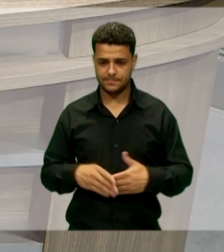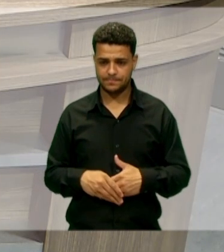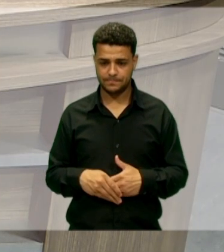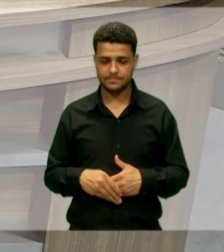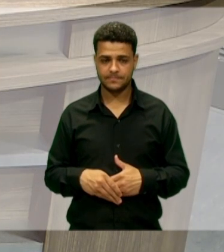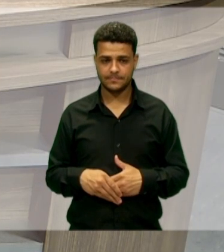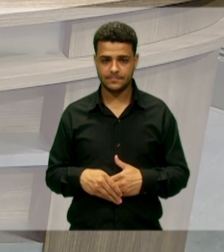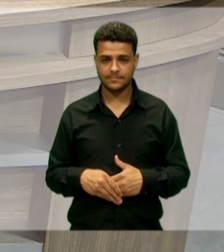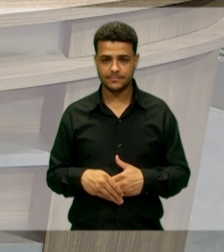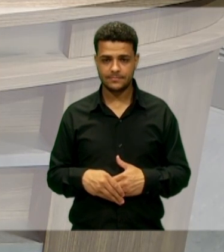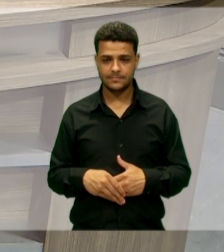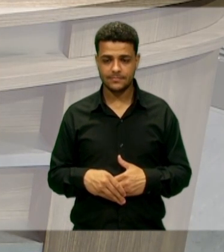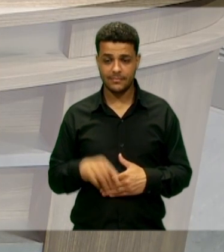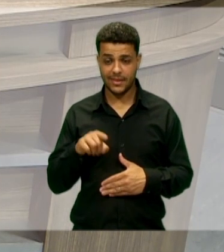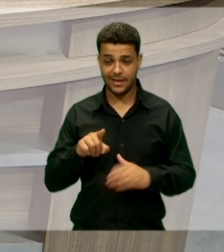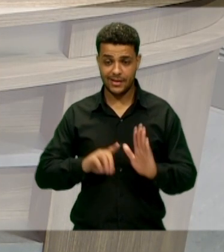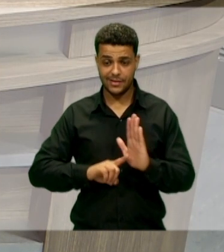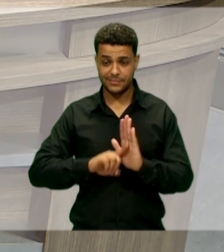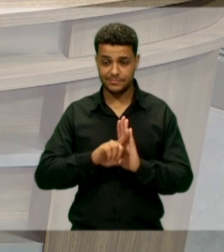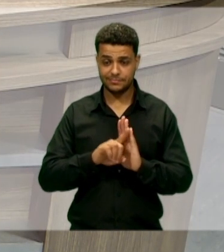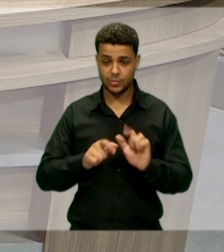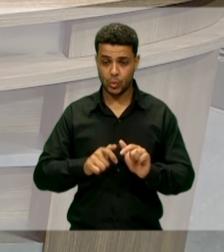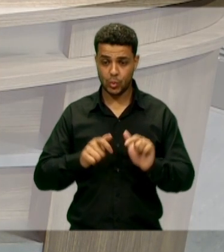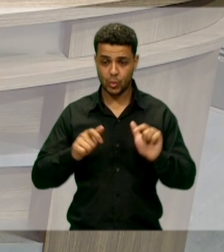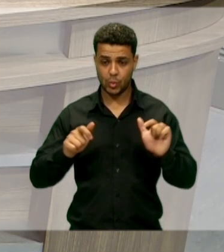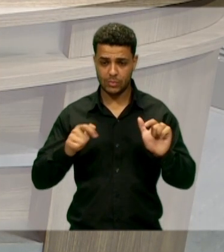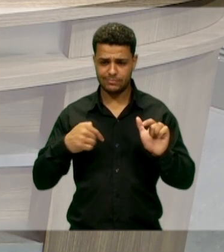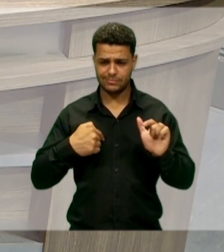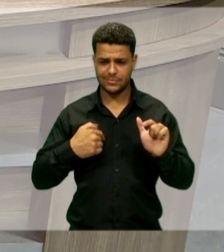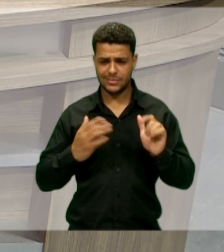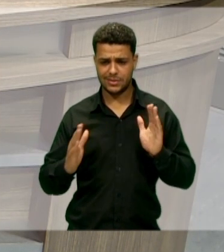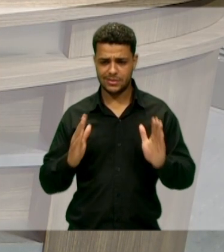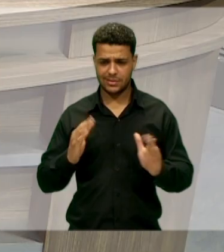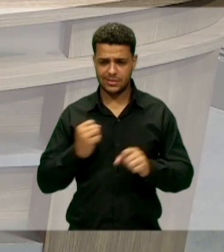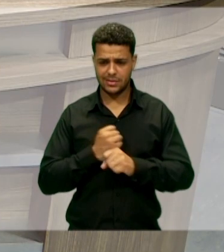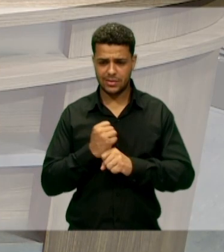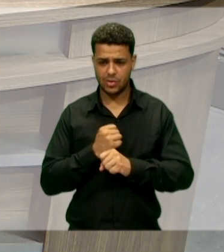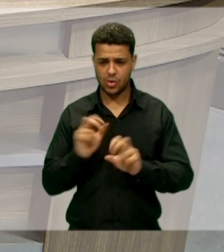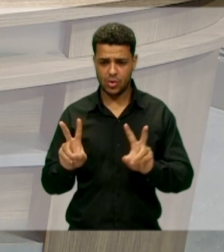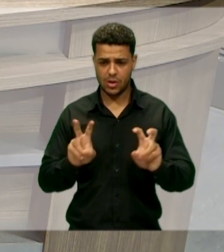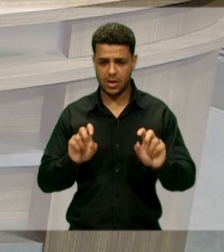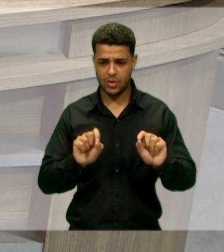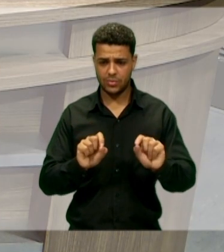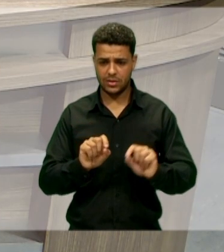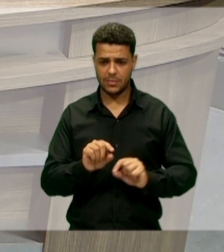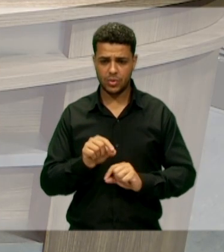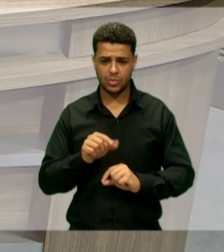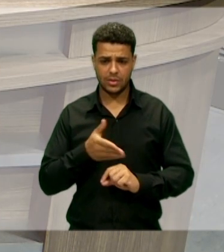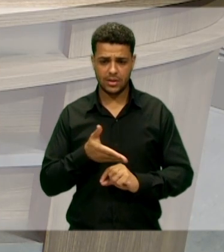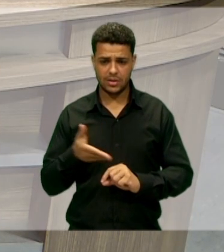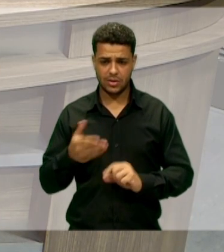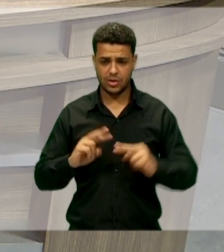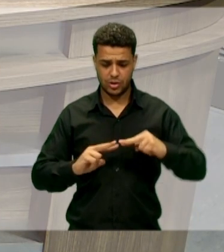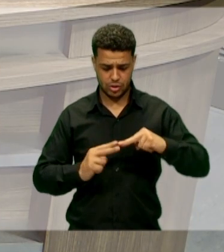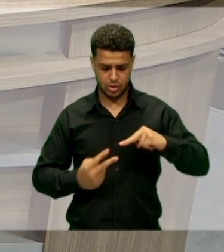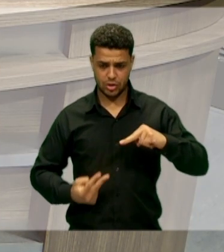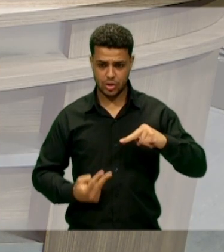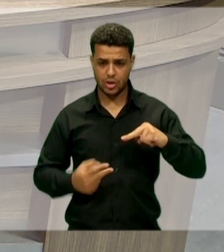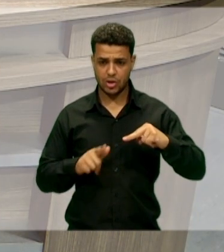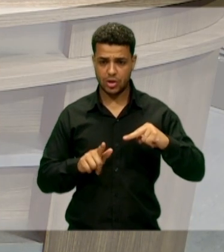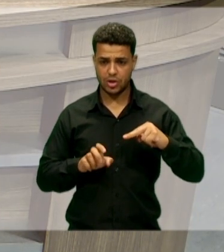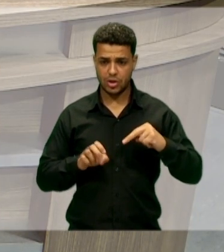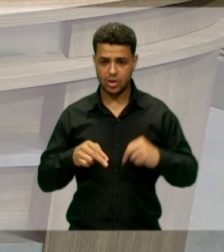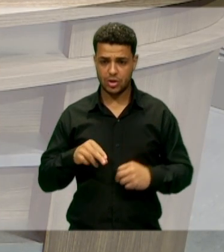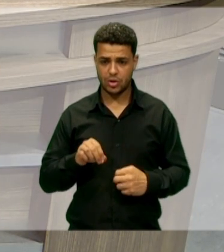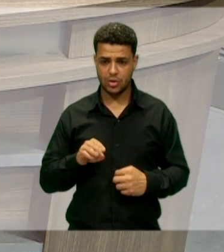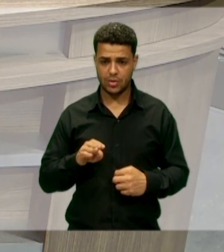E esse avanço que a gente passou assim, nesses últimos anos a respeito da genômica foi fundamental para isso. Né?